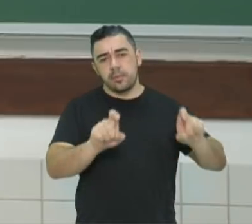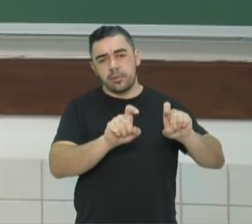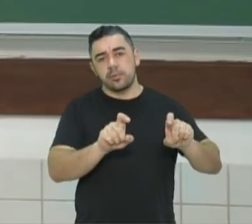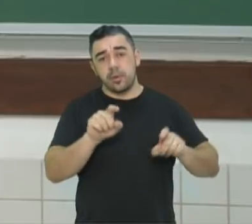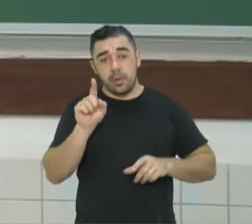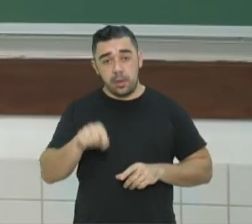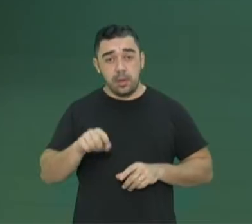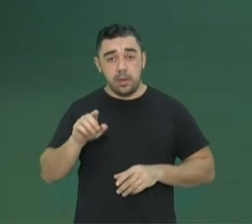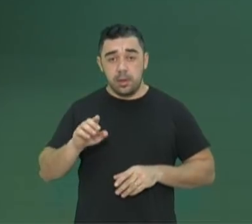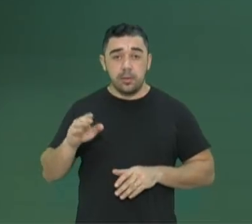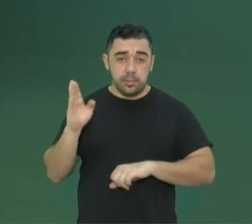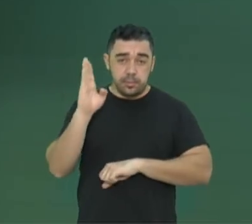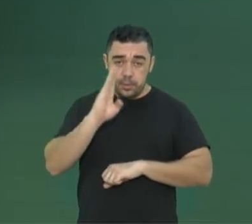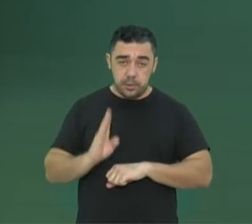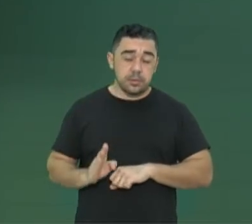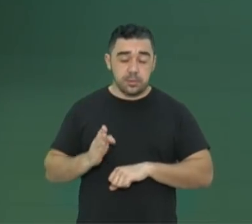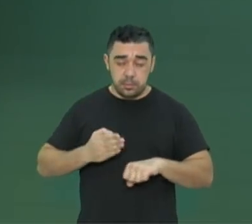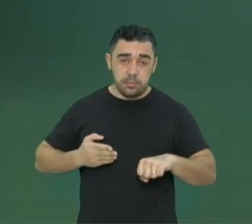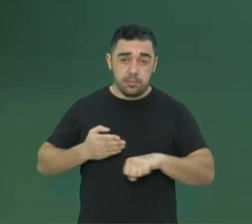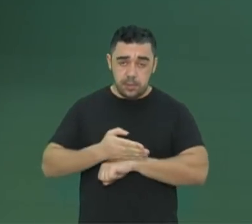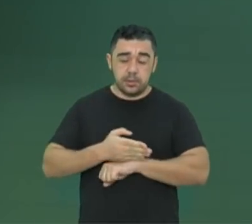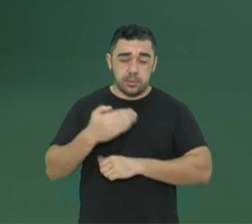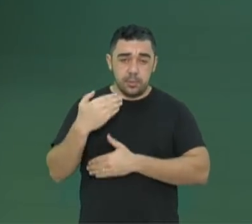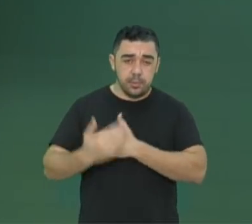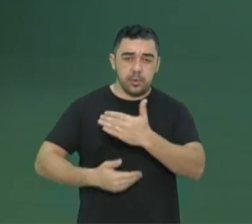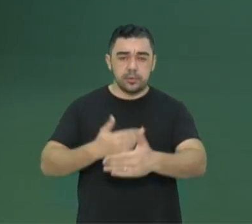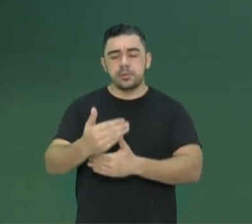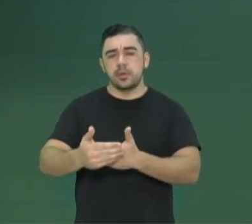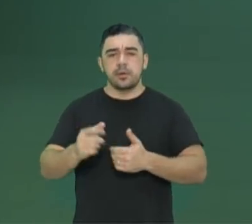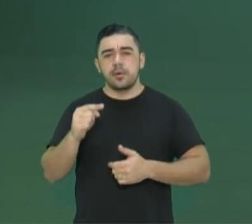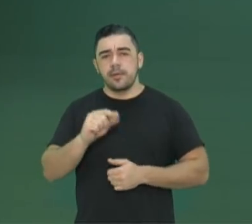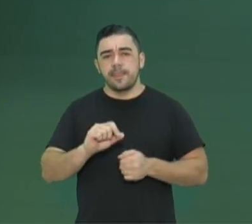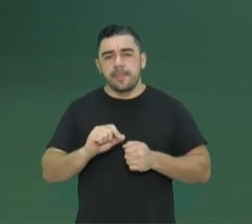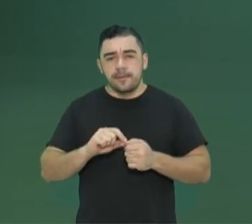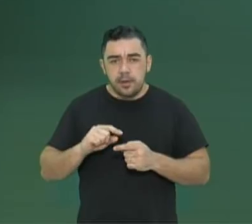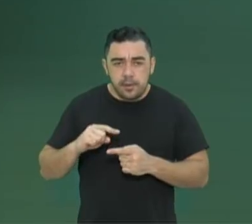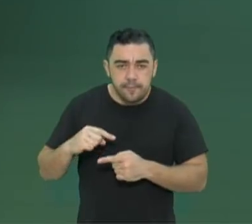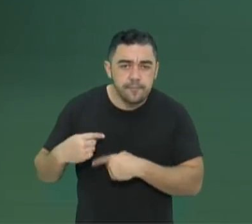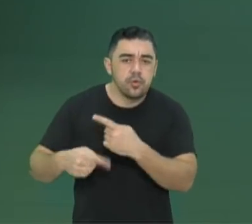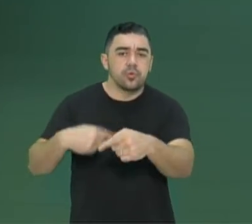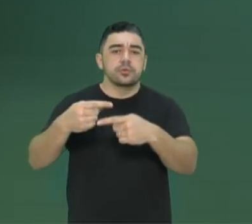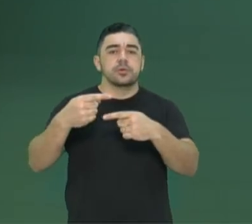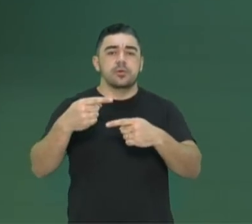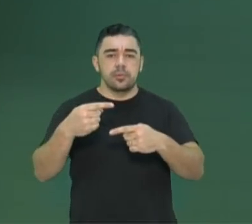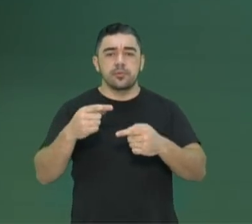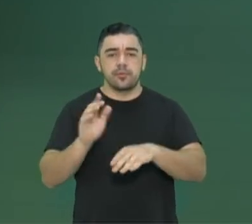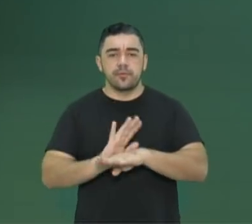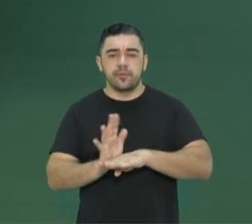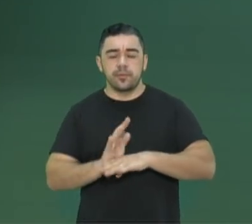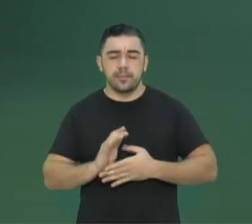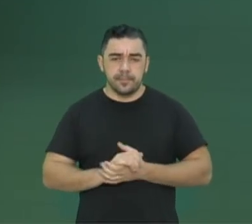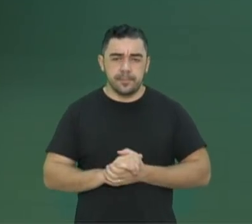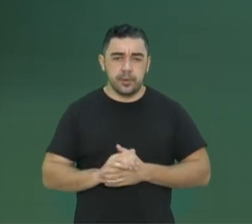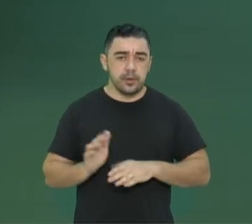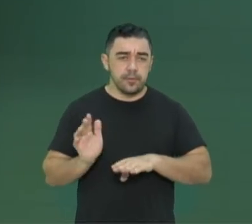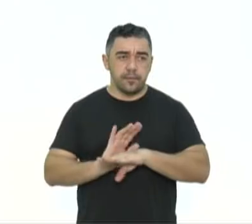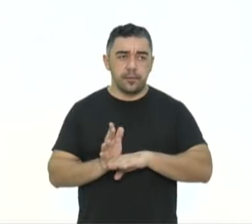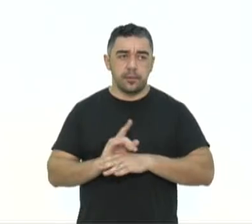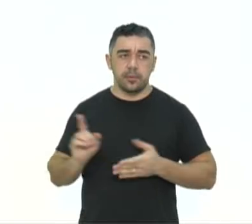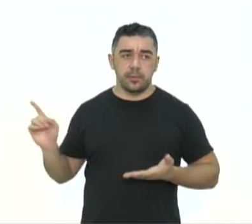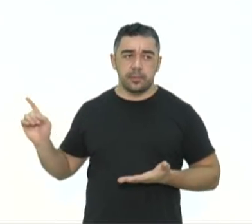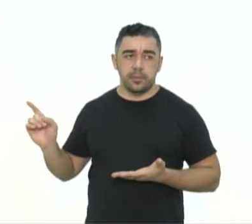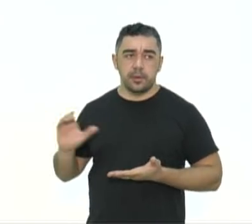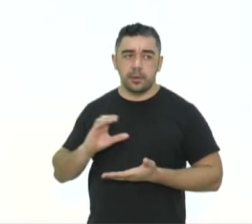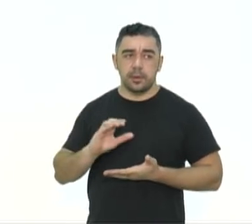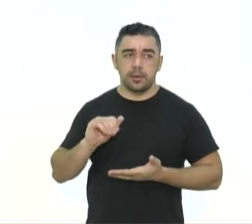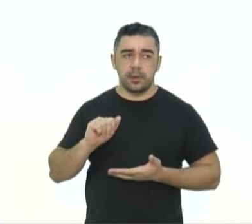Brasil participou desse processo de evolução da animação, tá? O filme foi Cassiopeia, é um